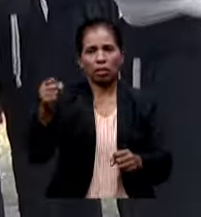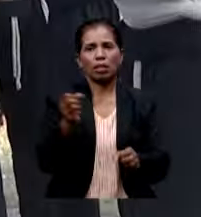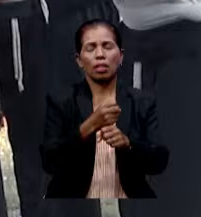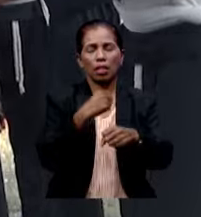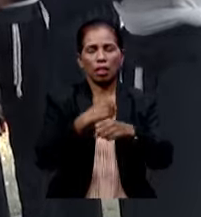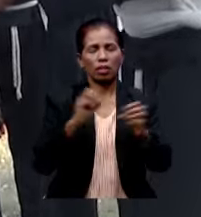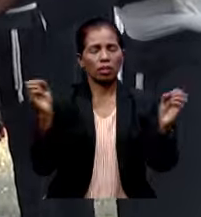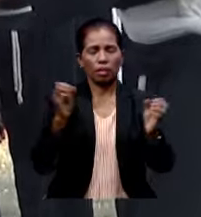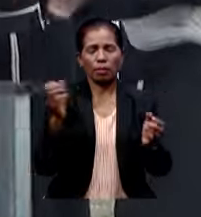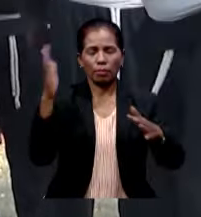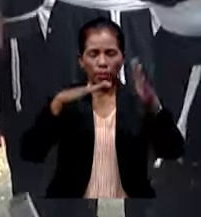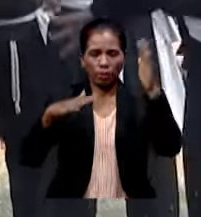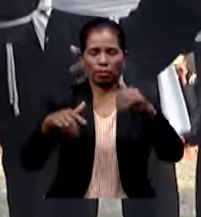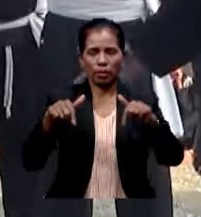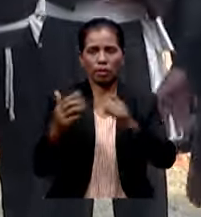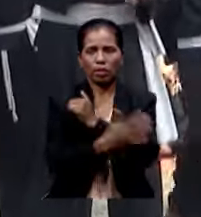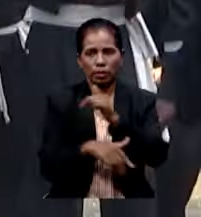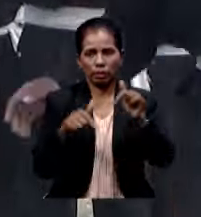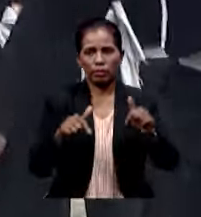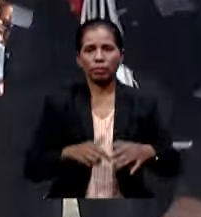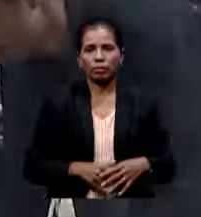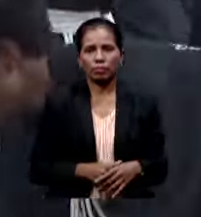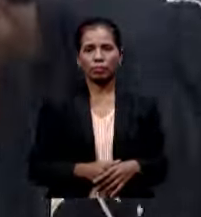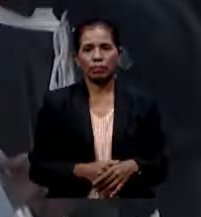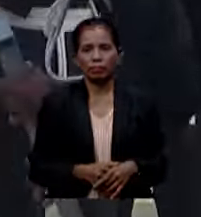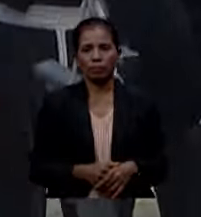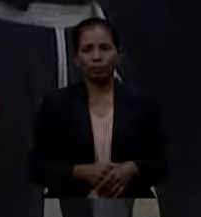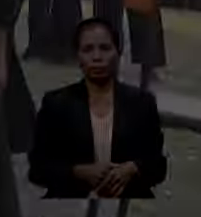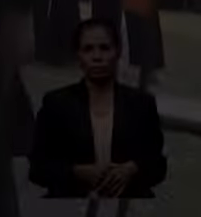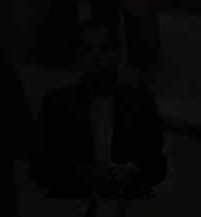instabilidade i harelaran. Joanico Vicente, Zaimi dos Santos, Ziemen.